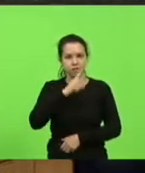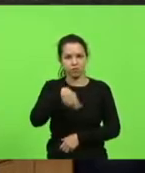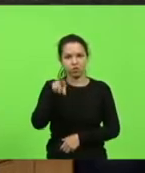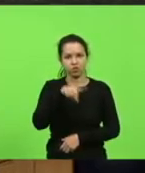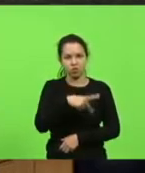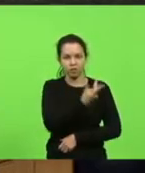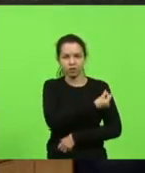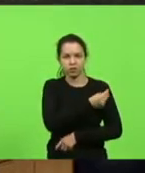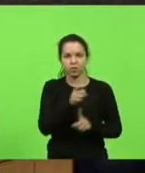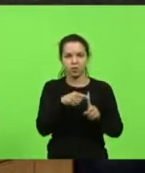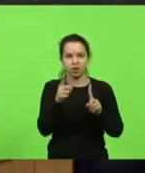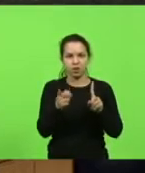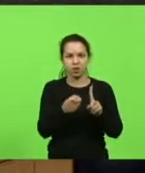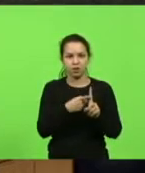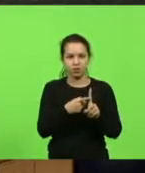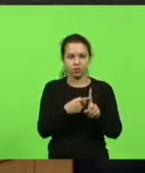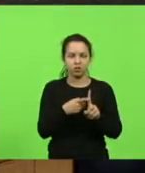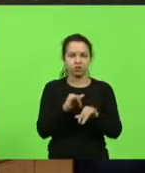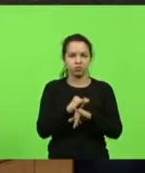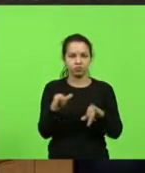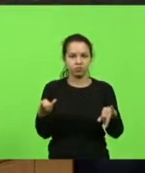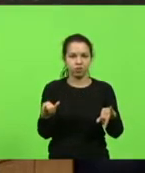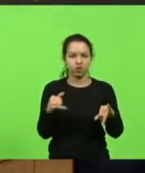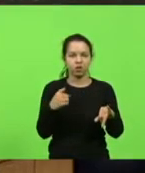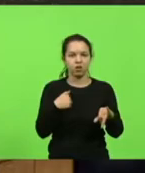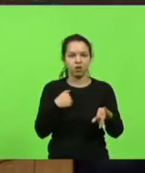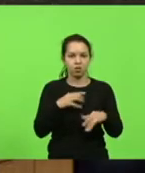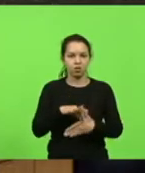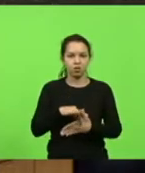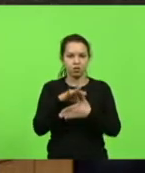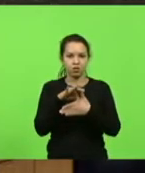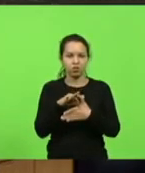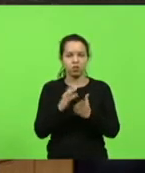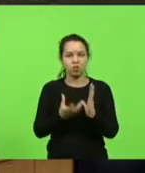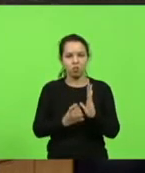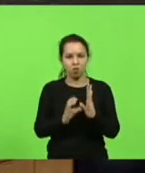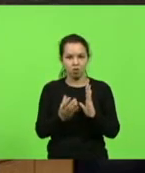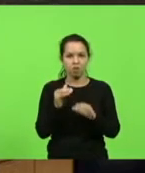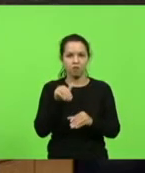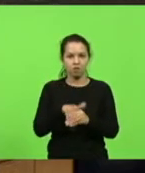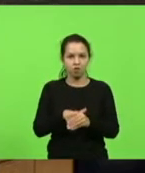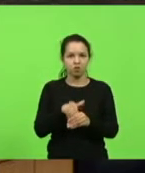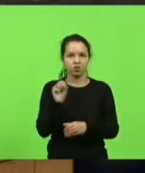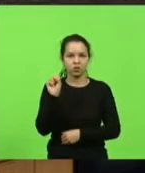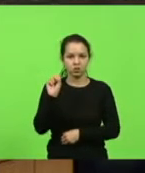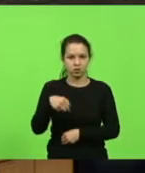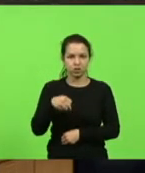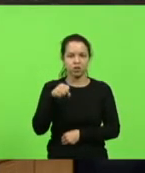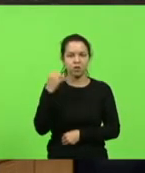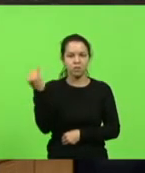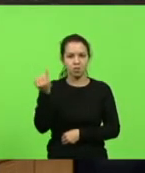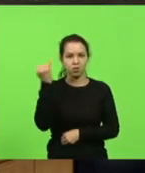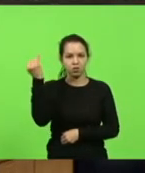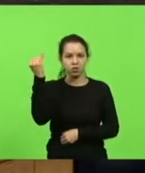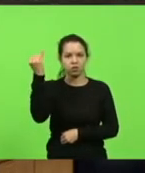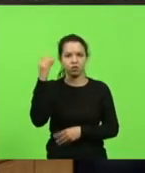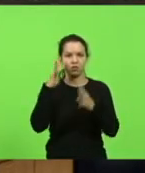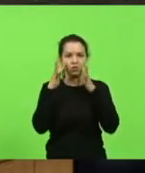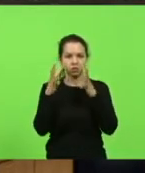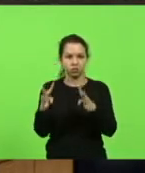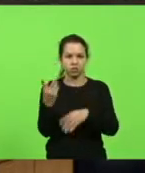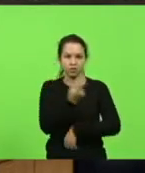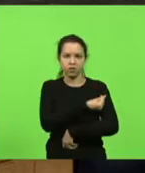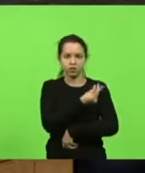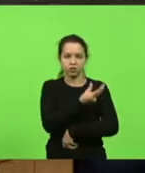notícia, como líder do bloco orientar voto sim, para demonstrar a importância de se olhar com cautela a vacinação e não sair por aí